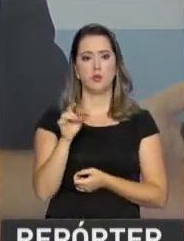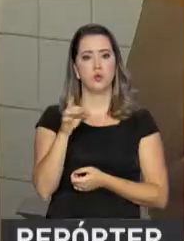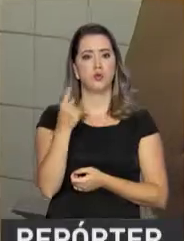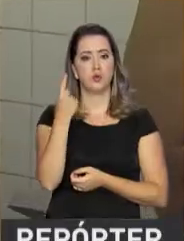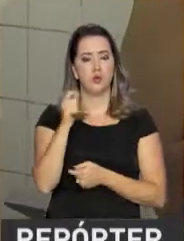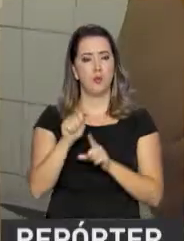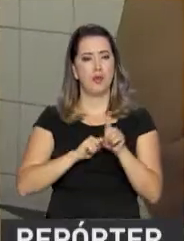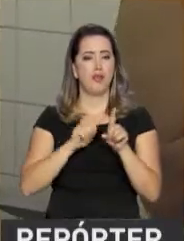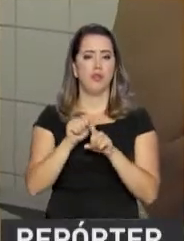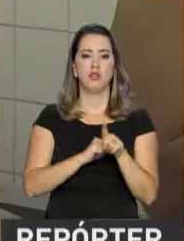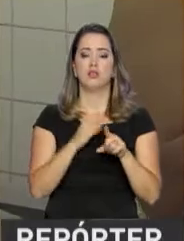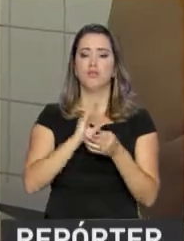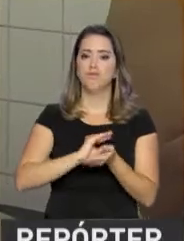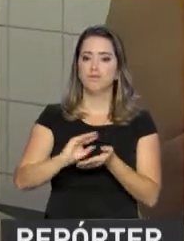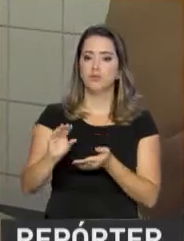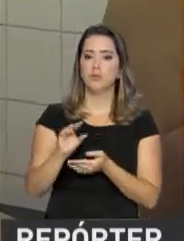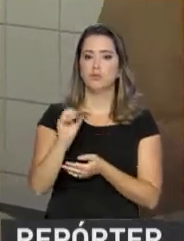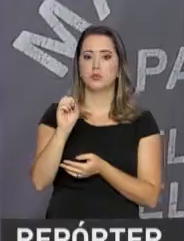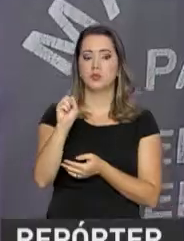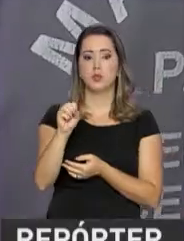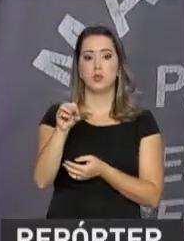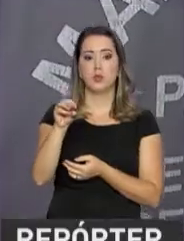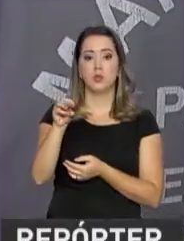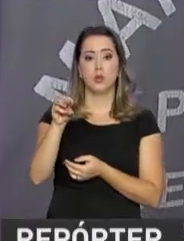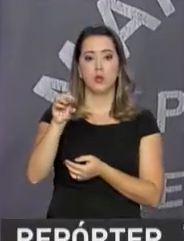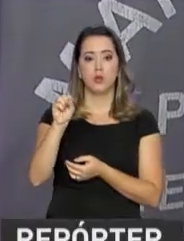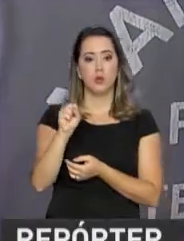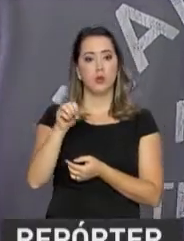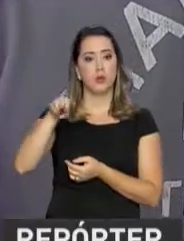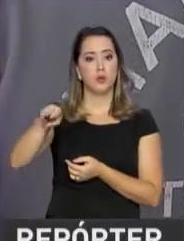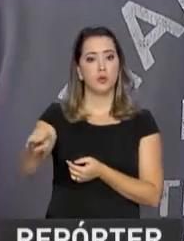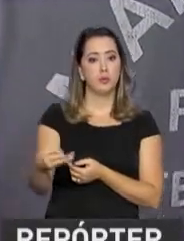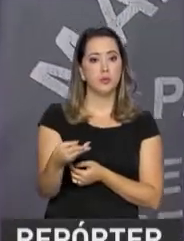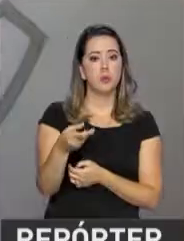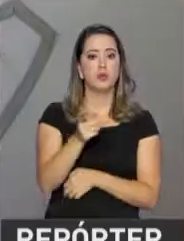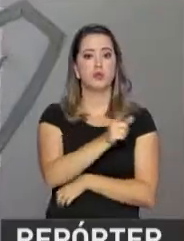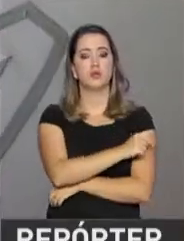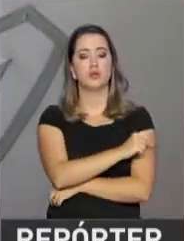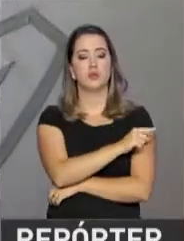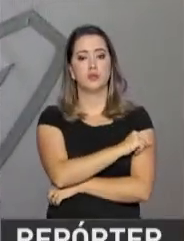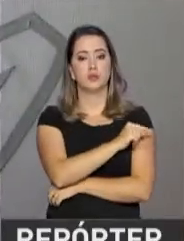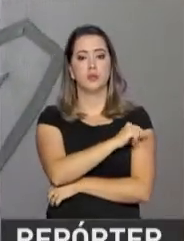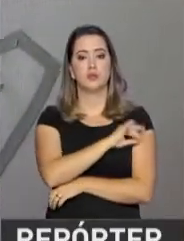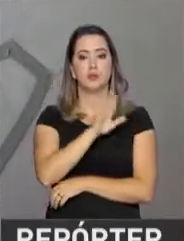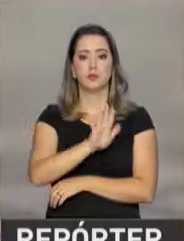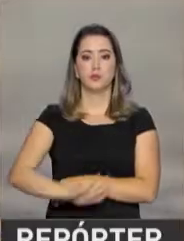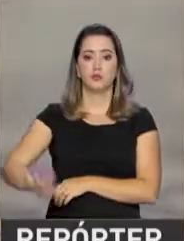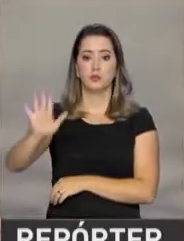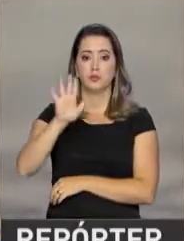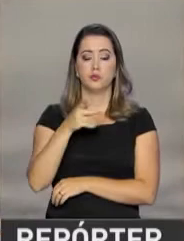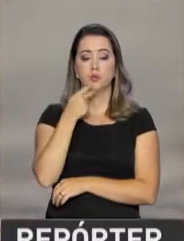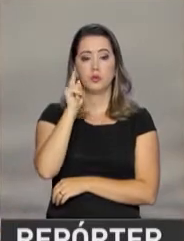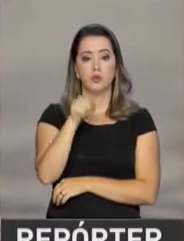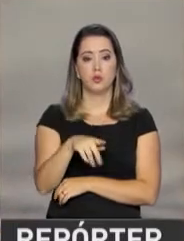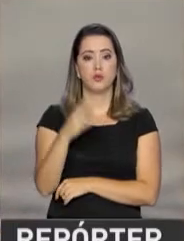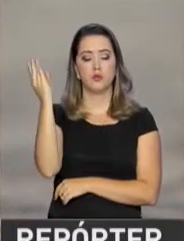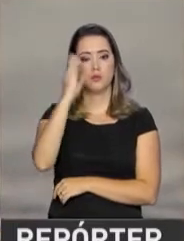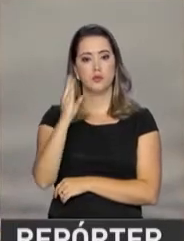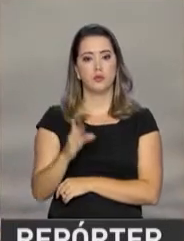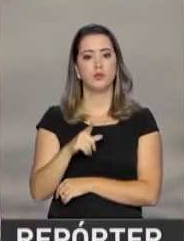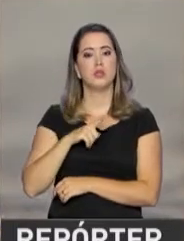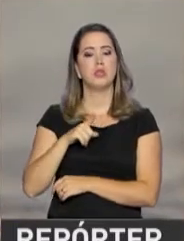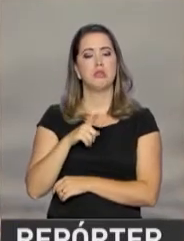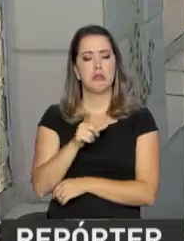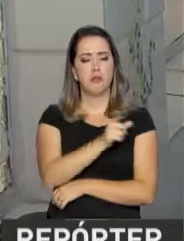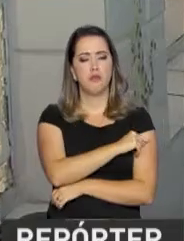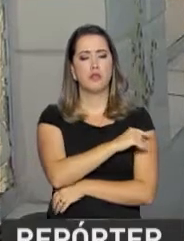este mês já foram repassadas 8 milhões e 800 mil doses da vacina aos estados de todo o país e garantiu que o Brasil tem